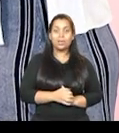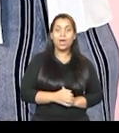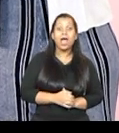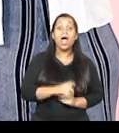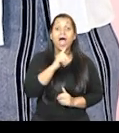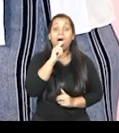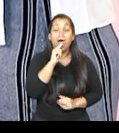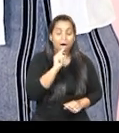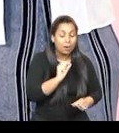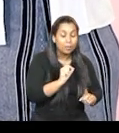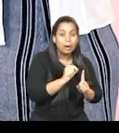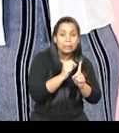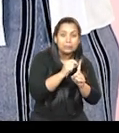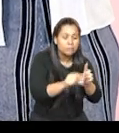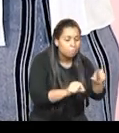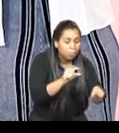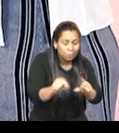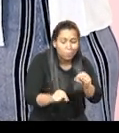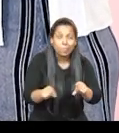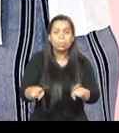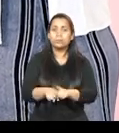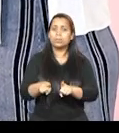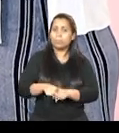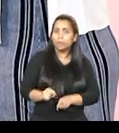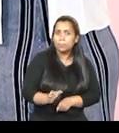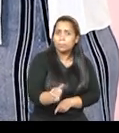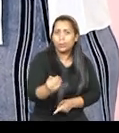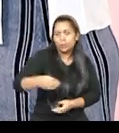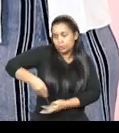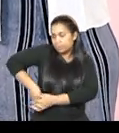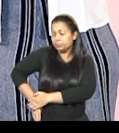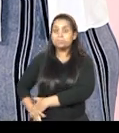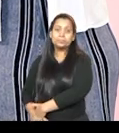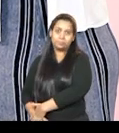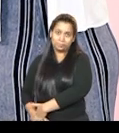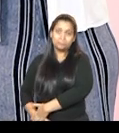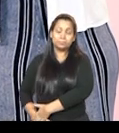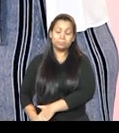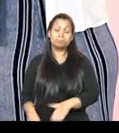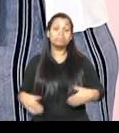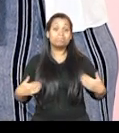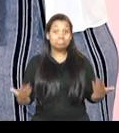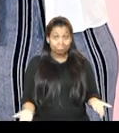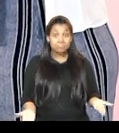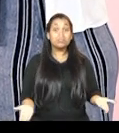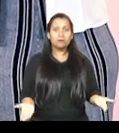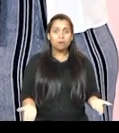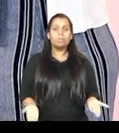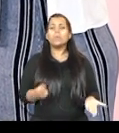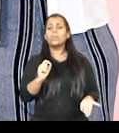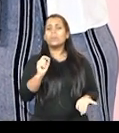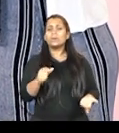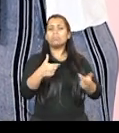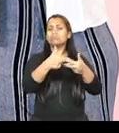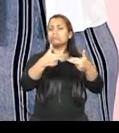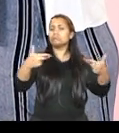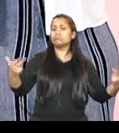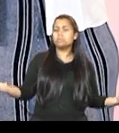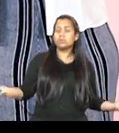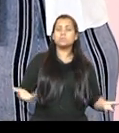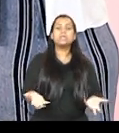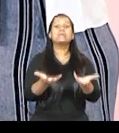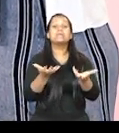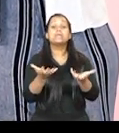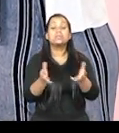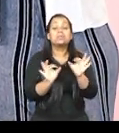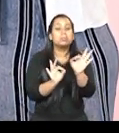água, o mesmo que criar peixes no bolso. O menino era ligado em despropósitos, quis